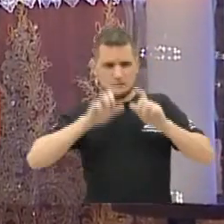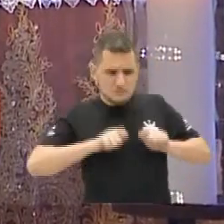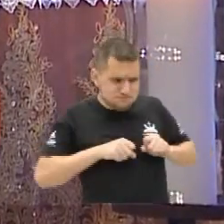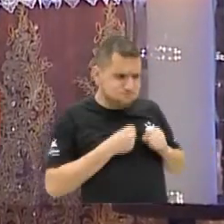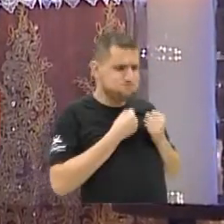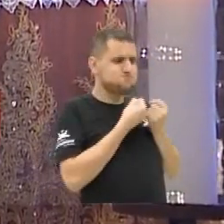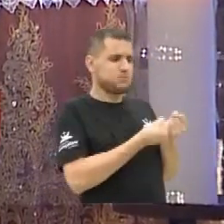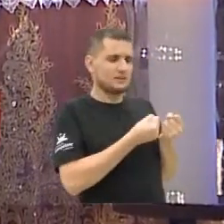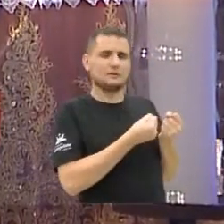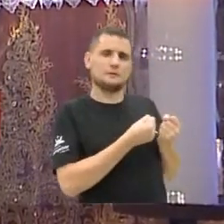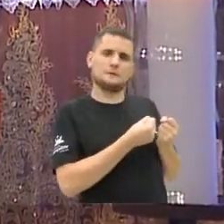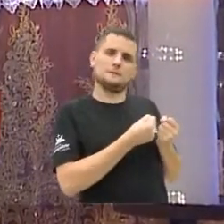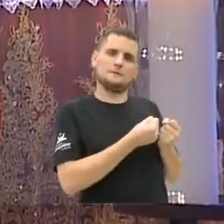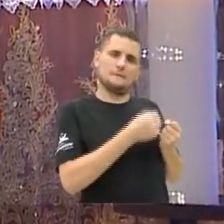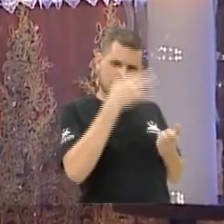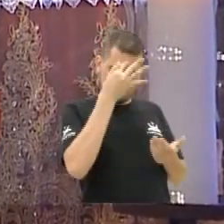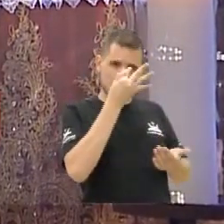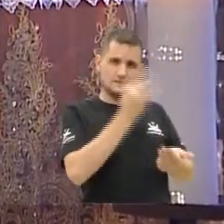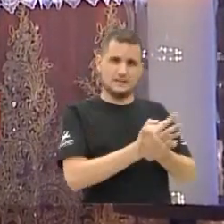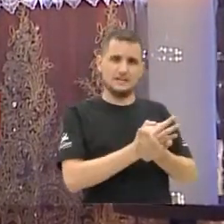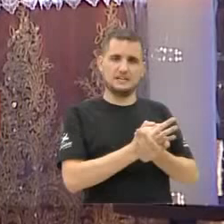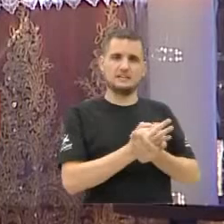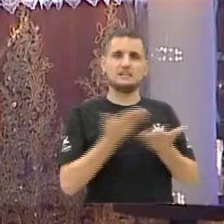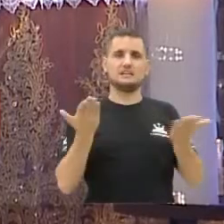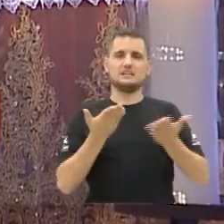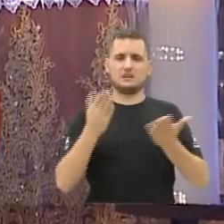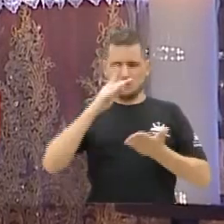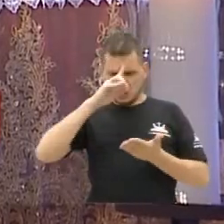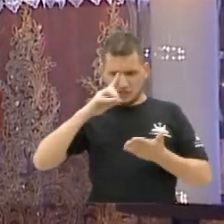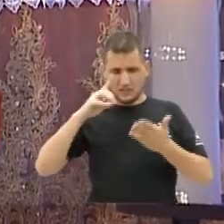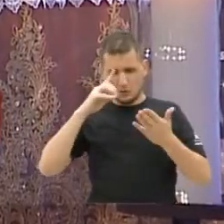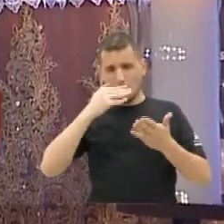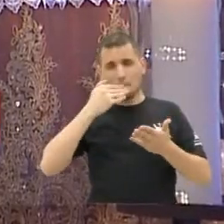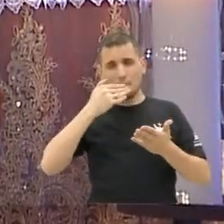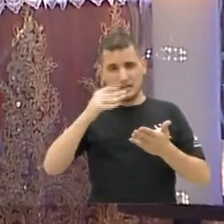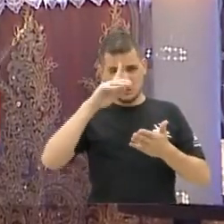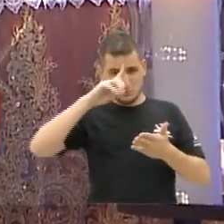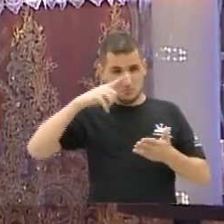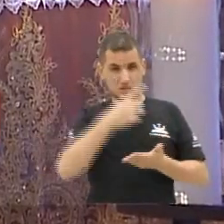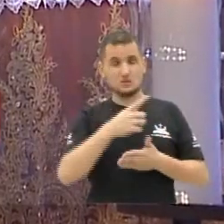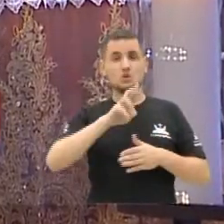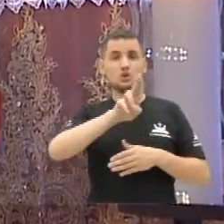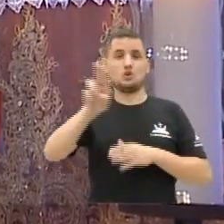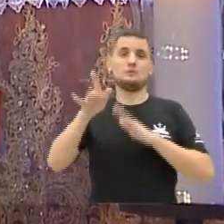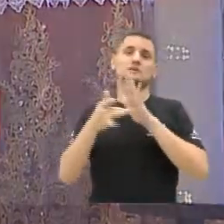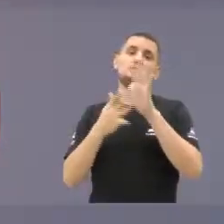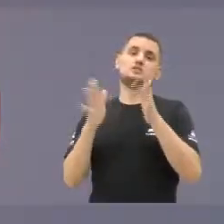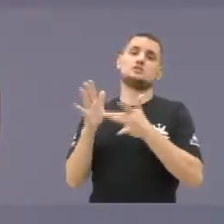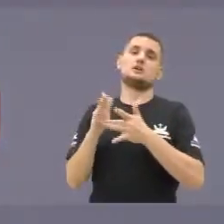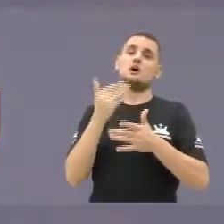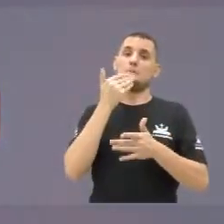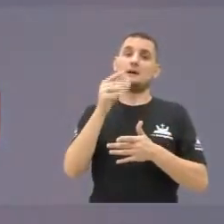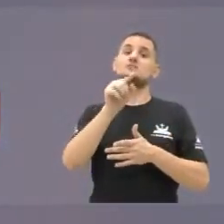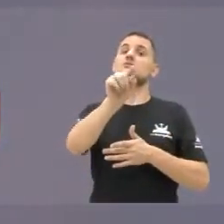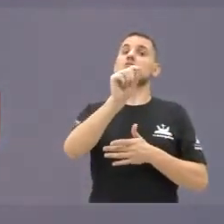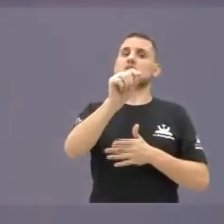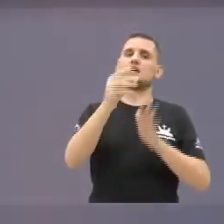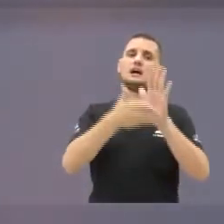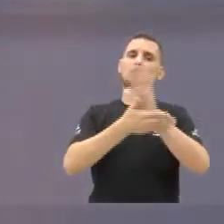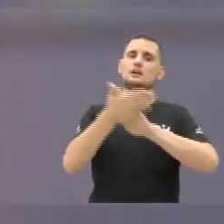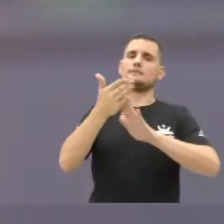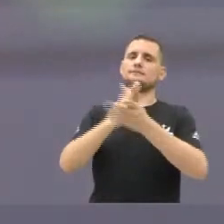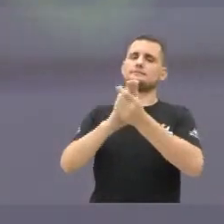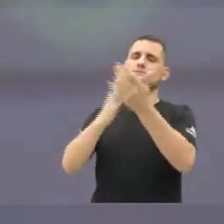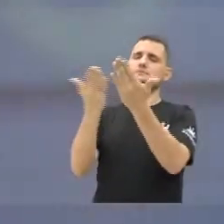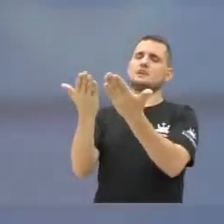com fé, e eu ordeno agora, junto com você agora, eu peço que você levanta sua mão para o Santíssimo Sacramento e